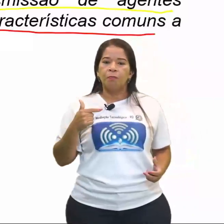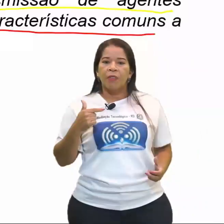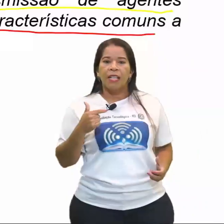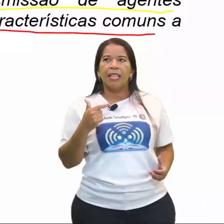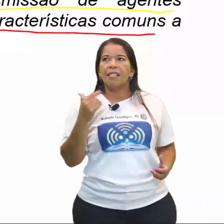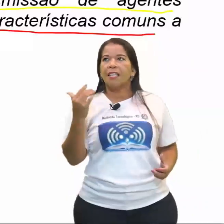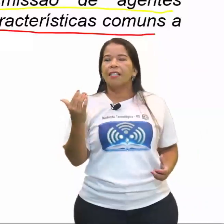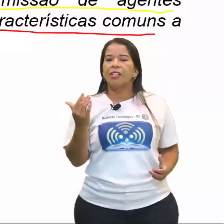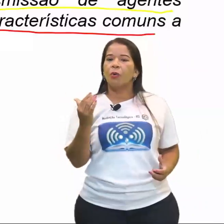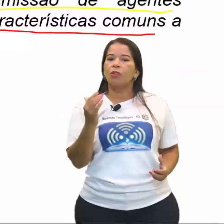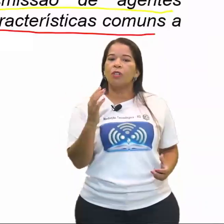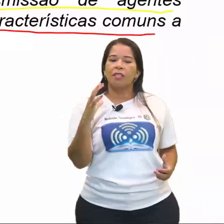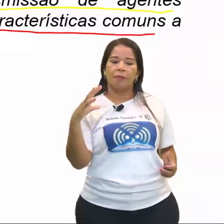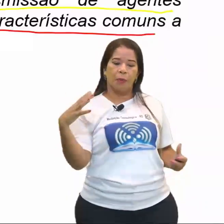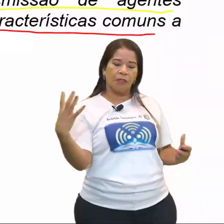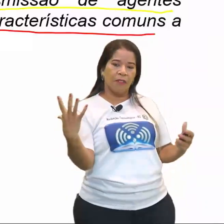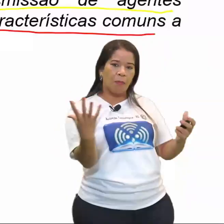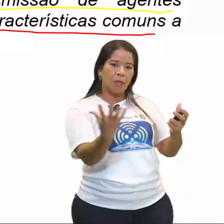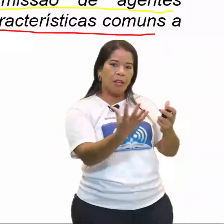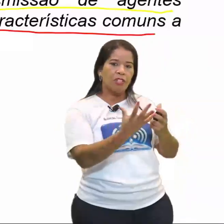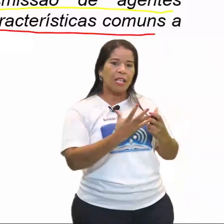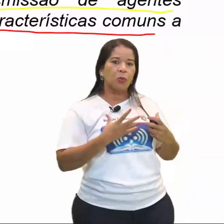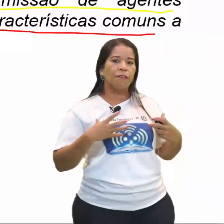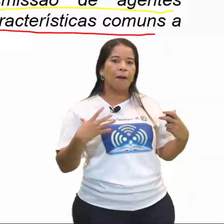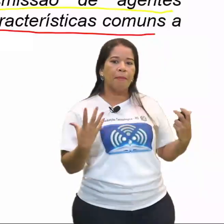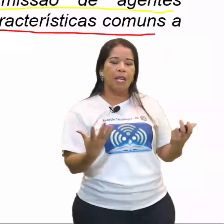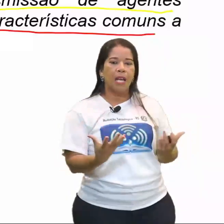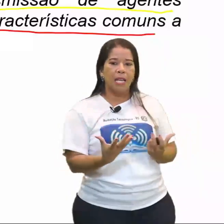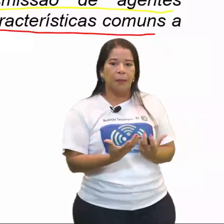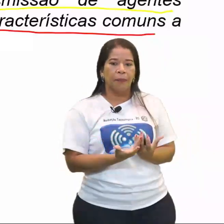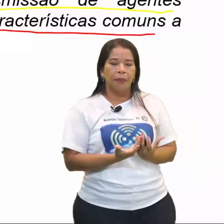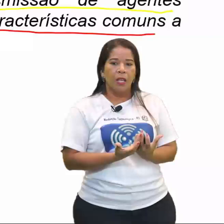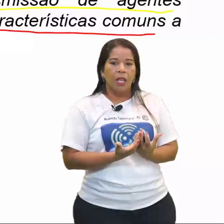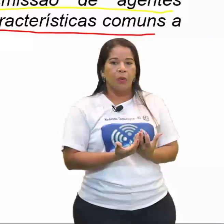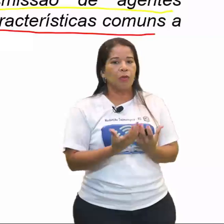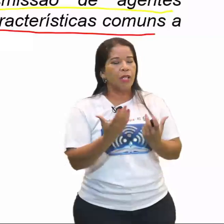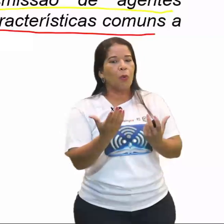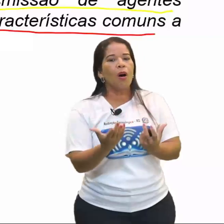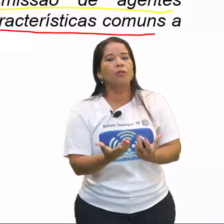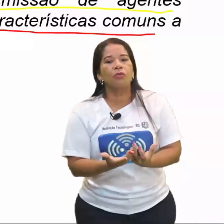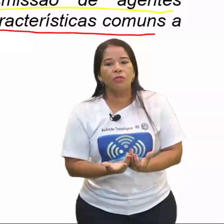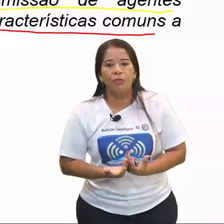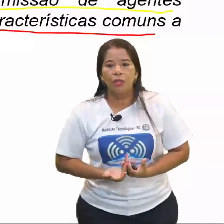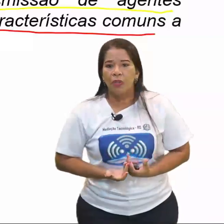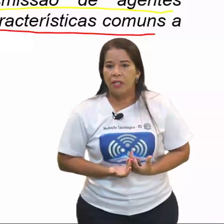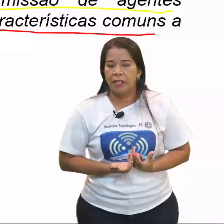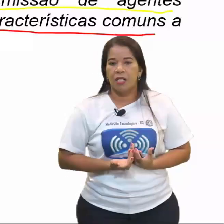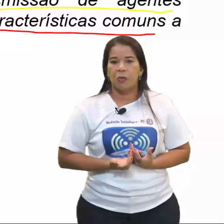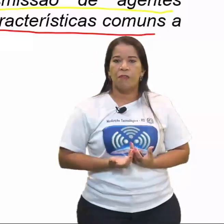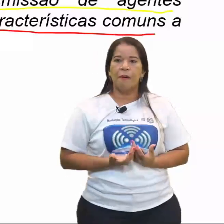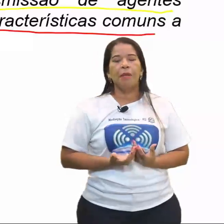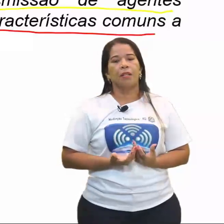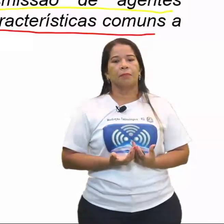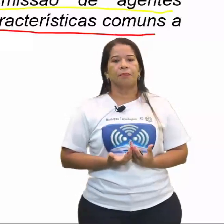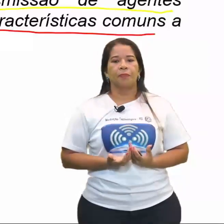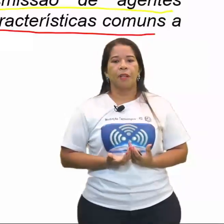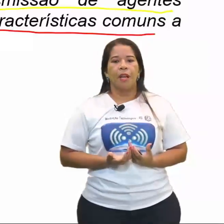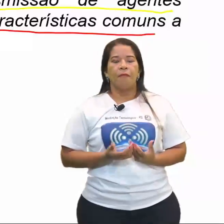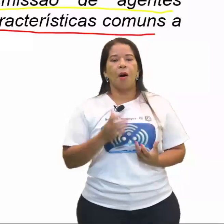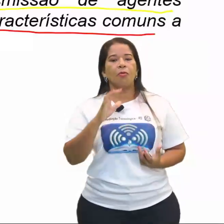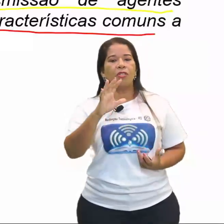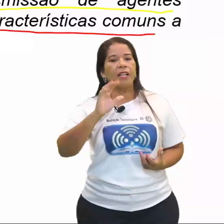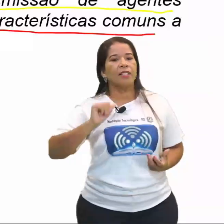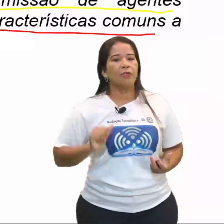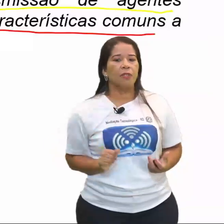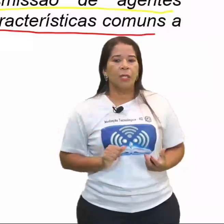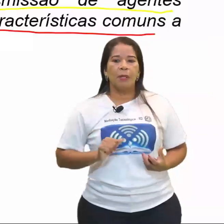determinação daquelas características que quando você, por exemplo, vamos imaginar a sua família aí. Eu não sei quantos indivíduos você tem na sua família.